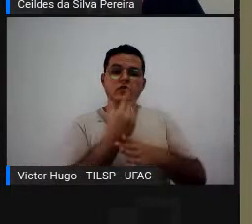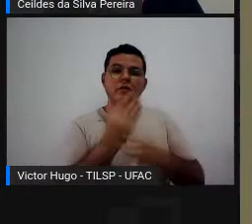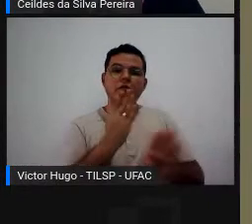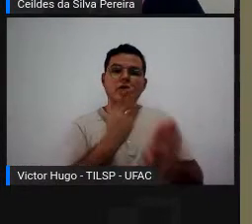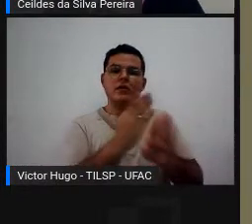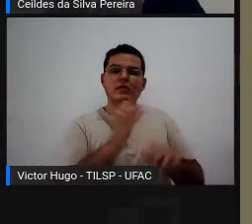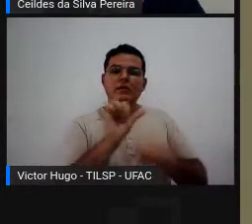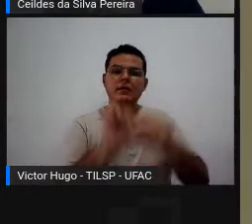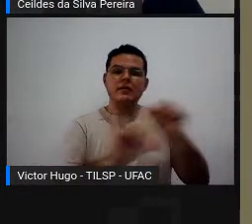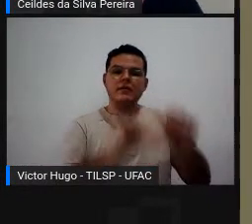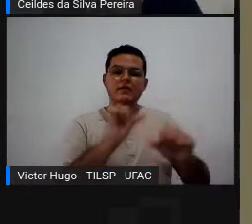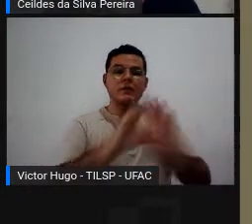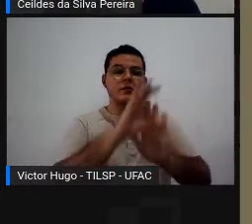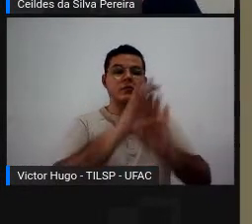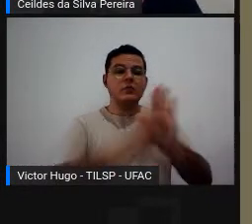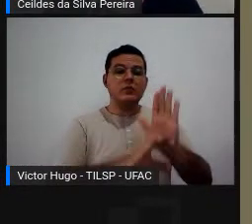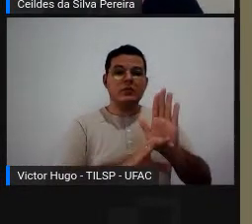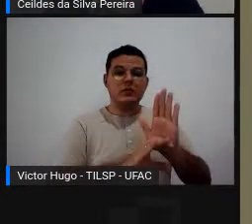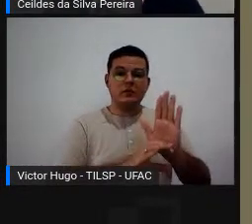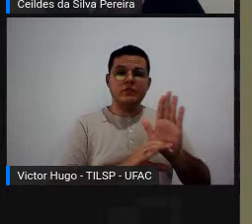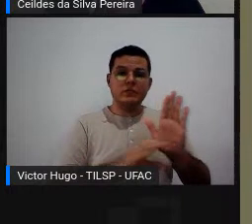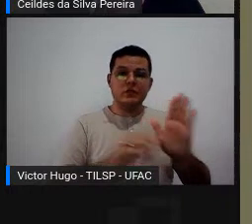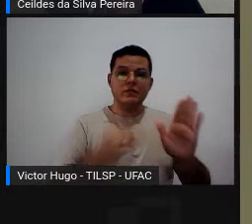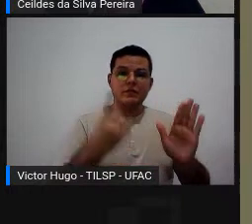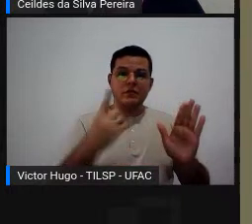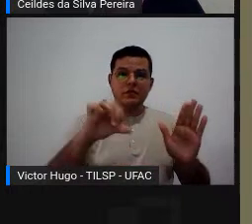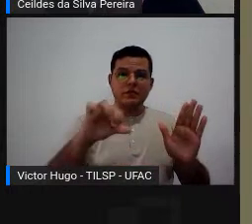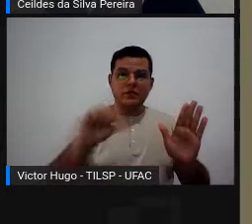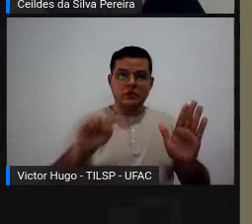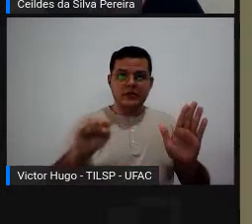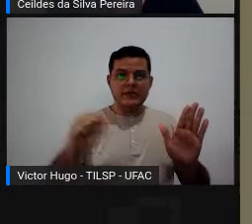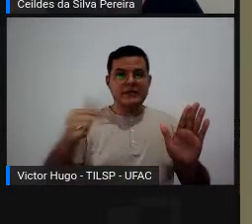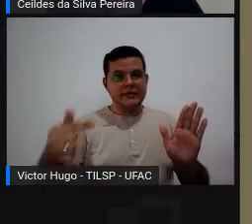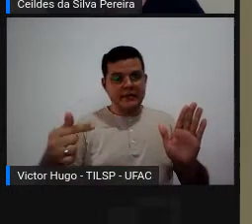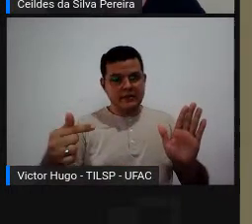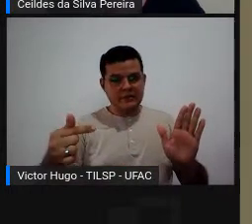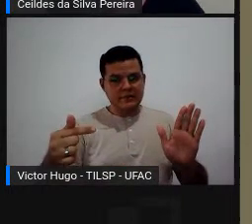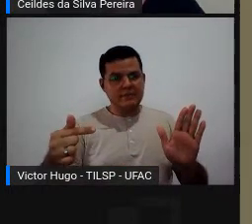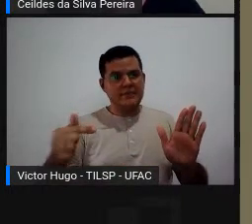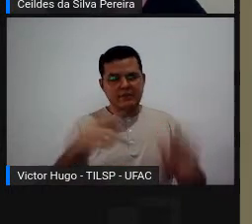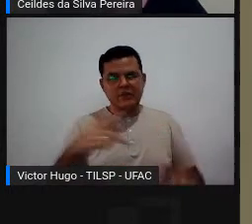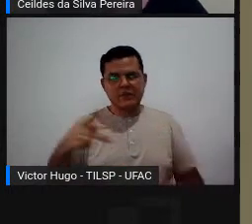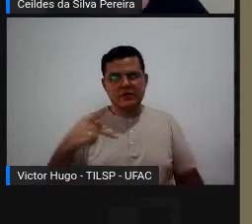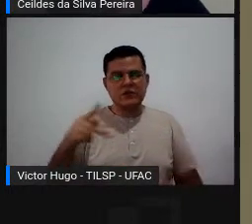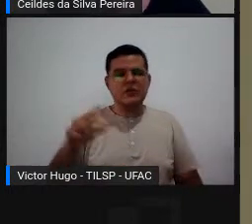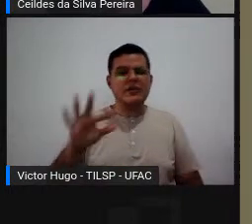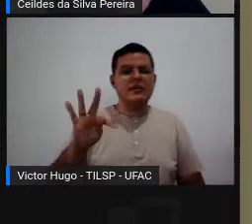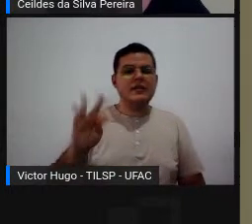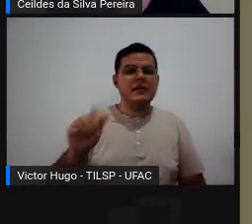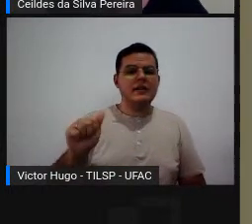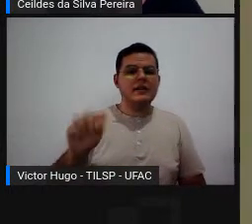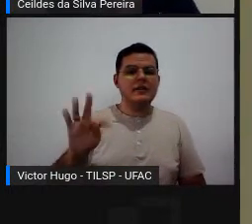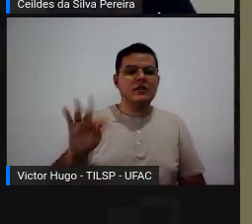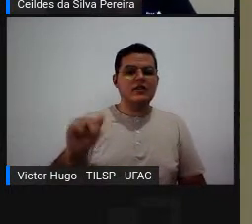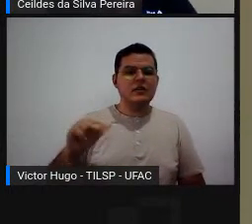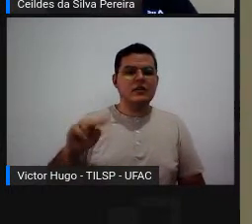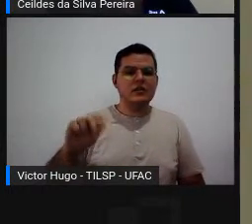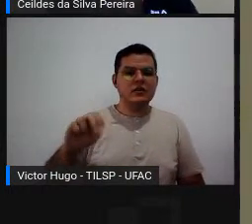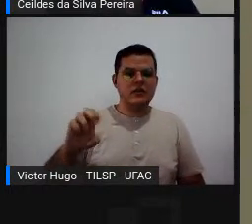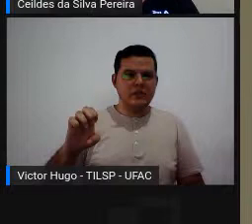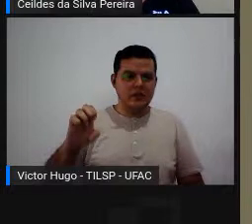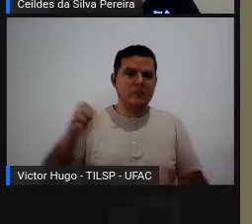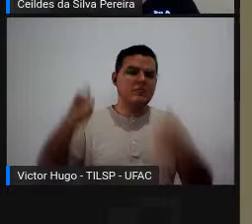87, já citada pela professora Tatiana. Veja que, enquanto ela falava, eu